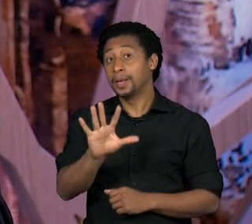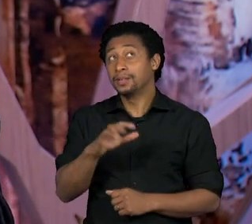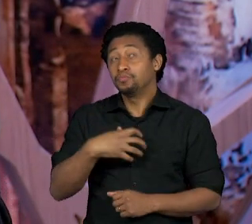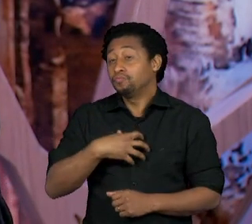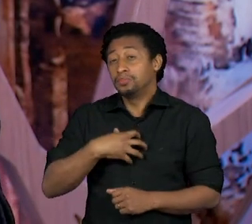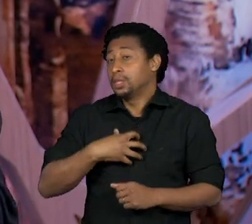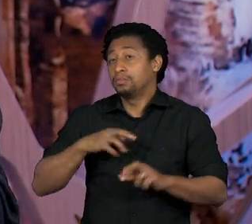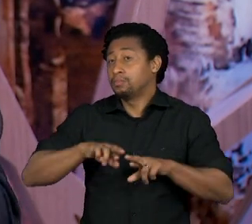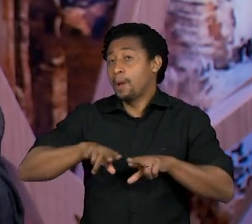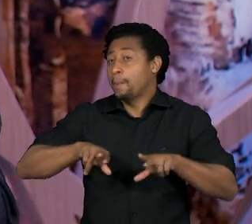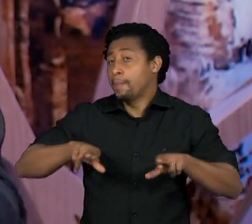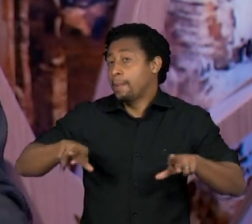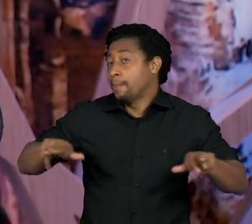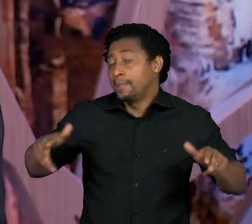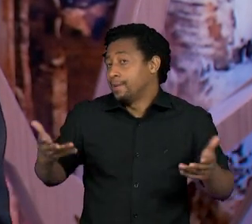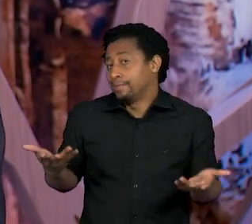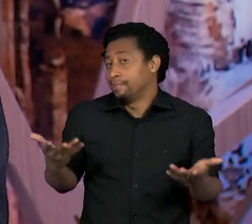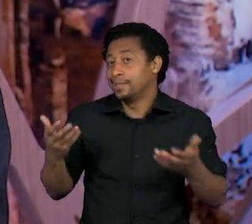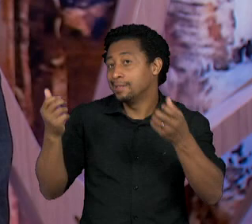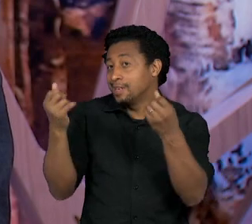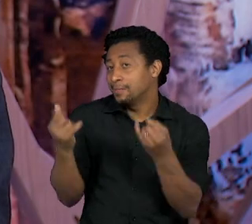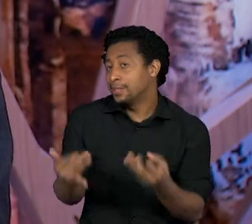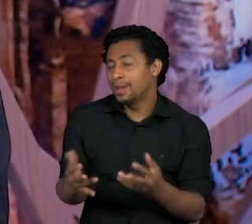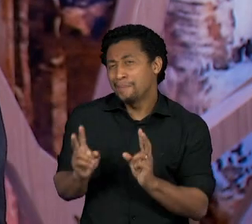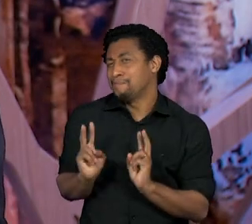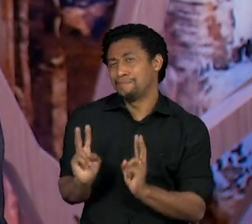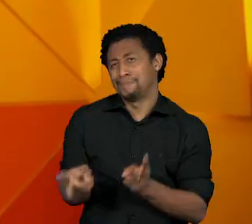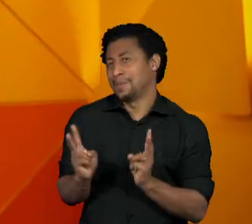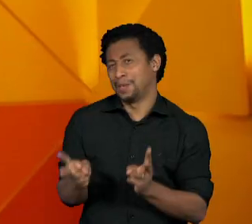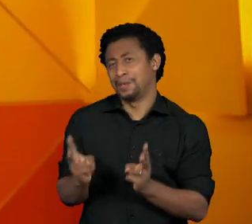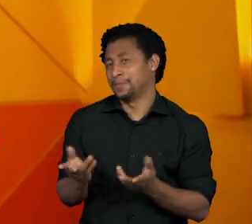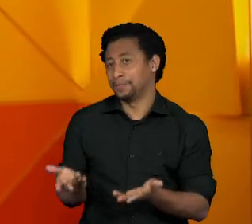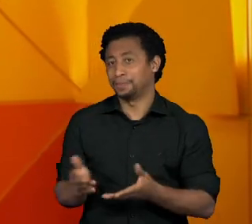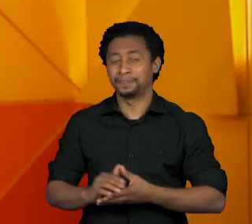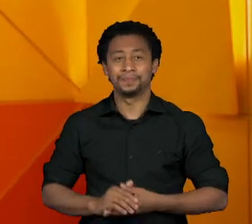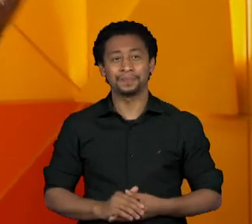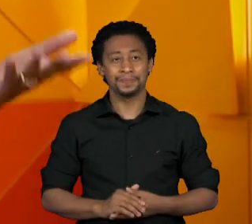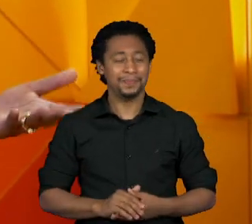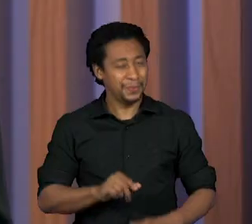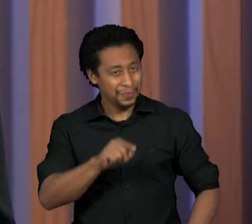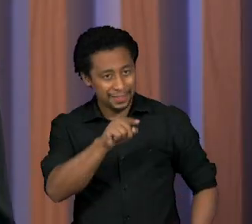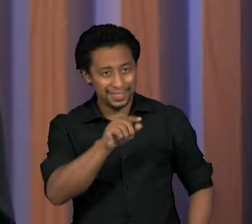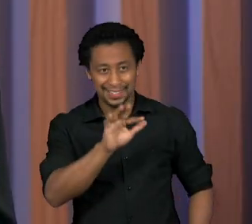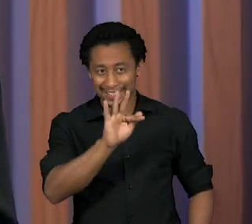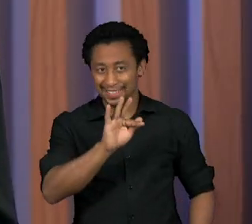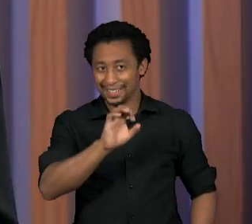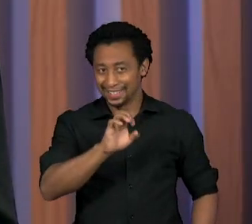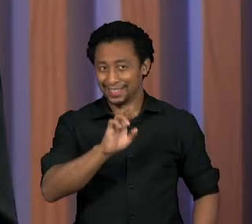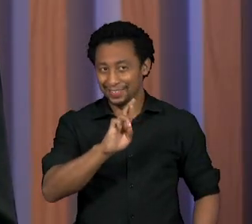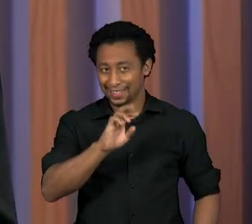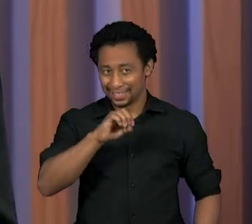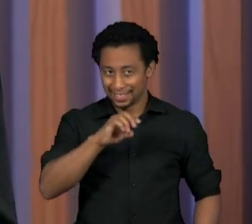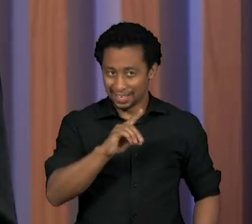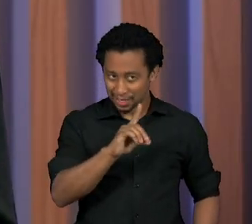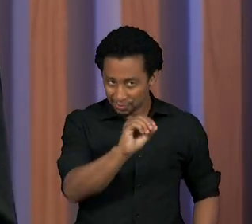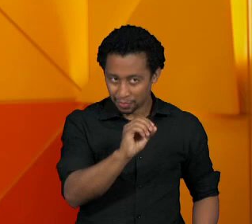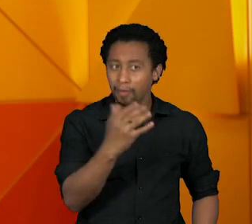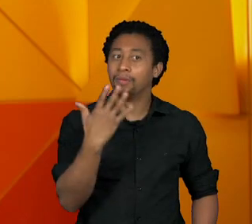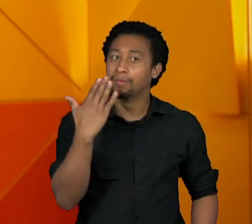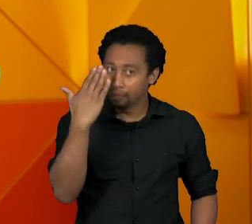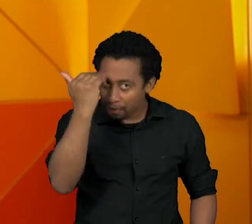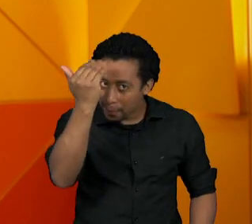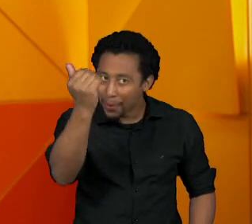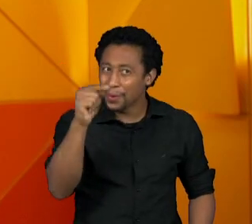maneiras diferentes de se dizer, falar a mesma coisa. E, Fernando, você ficou muito conhecido recentemente